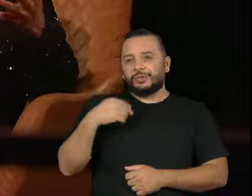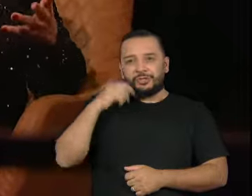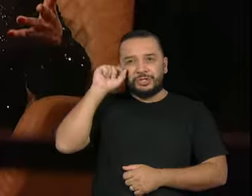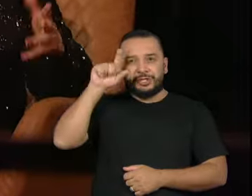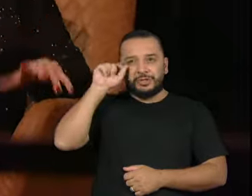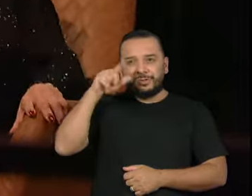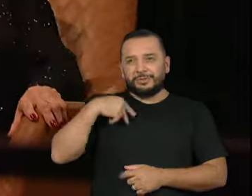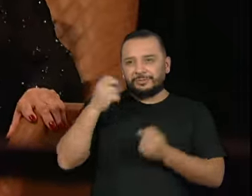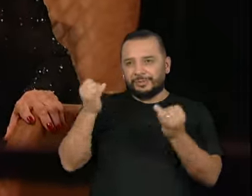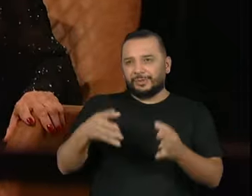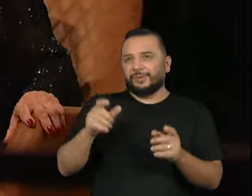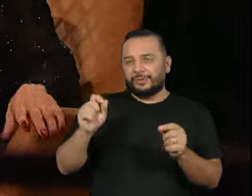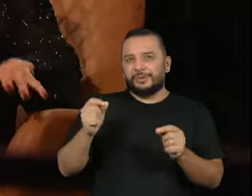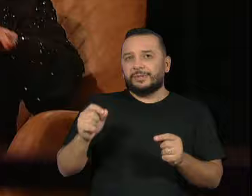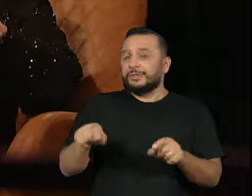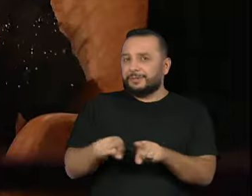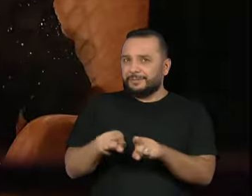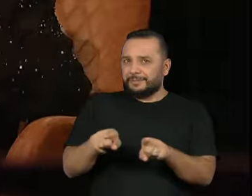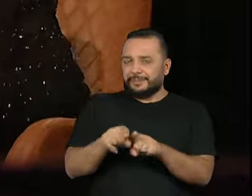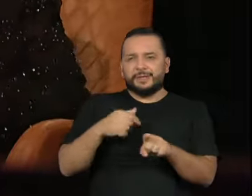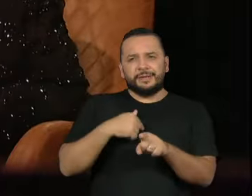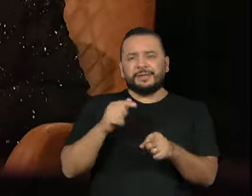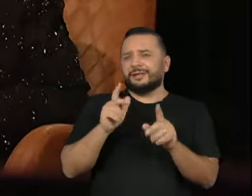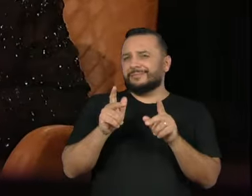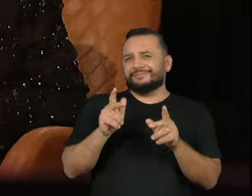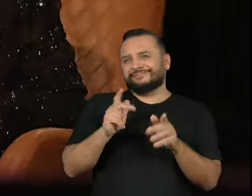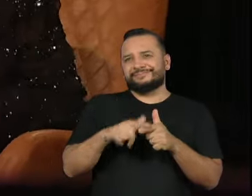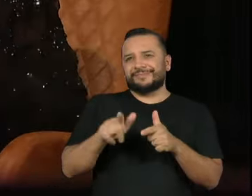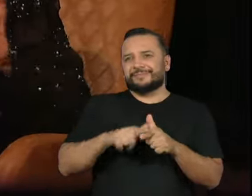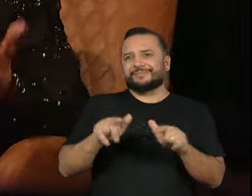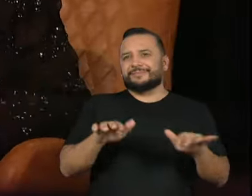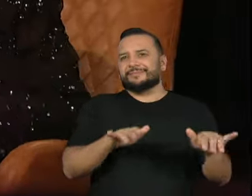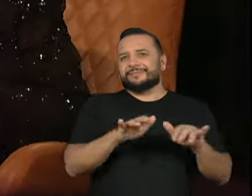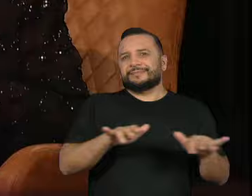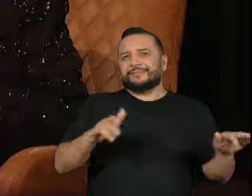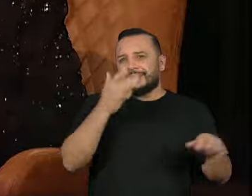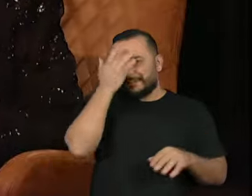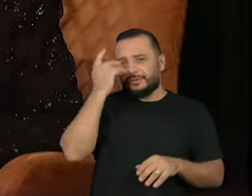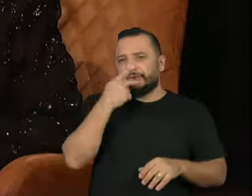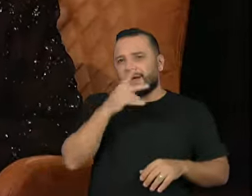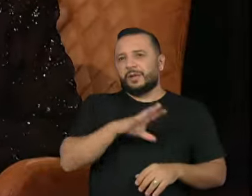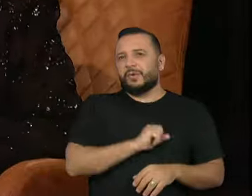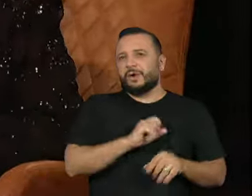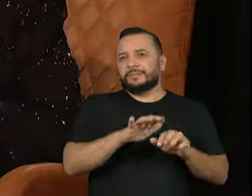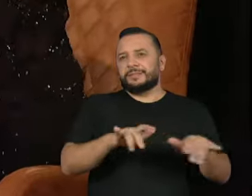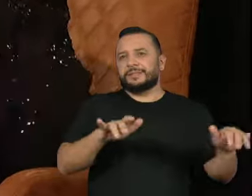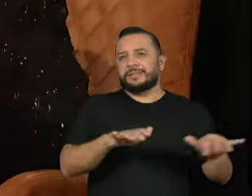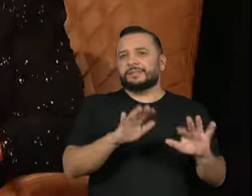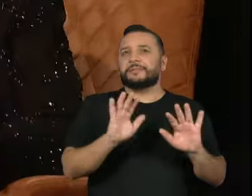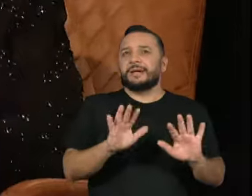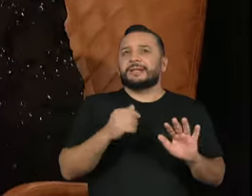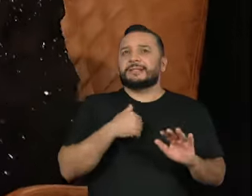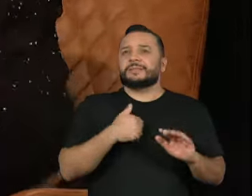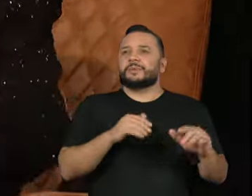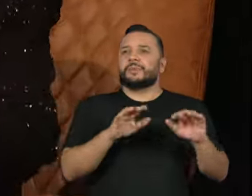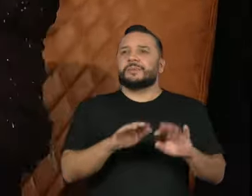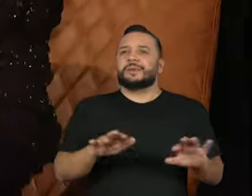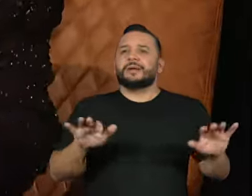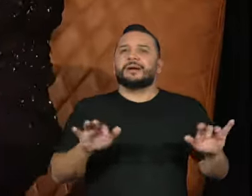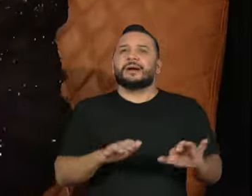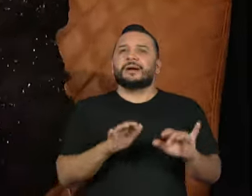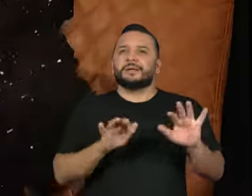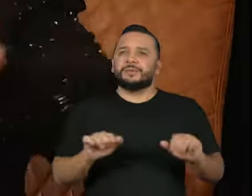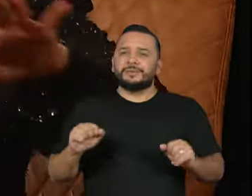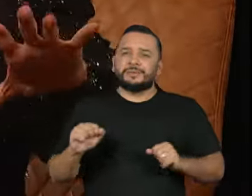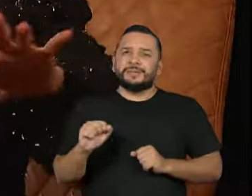do piano, né? Porque o problema é o seguinte, as pessoas falam que eu só gosto de piano, mas não é. É que o piano, ele